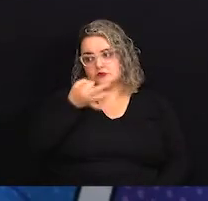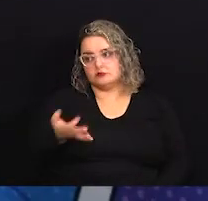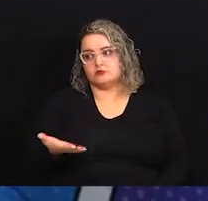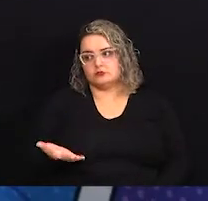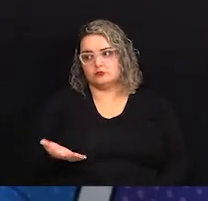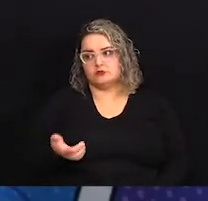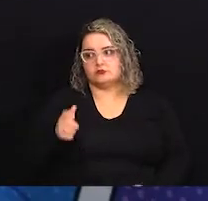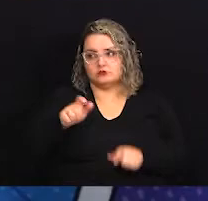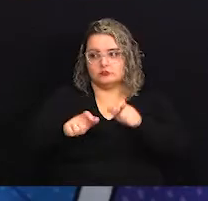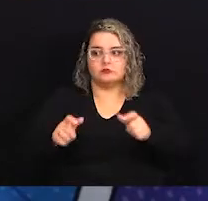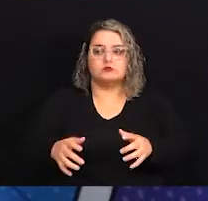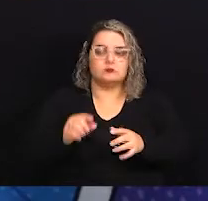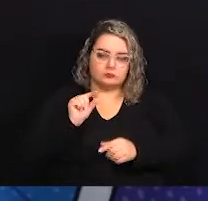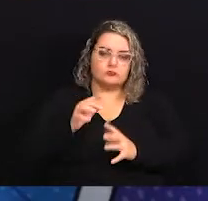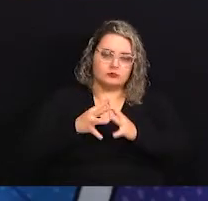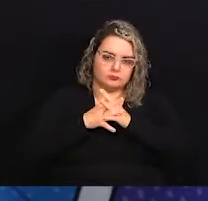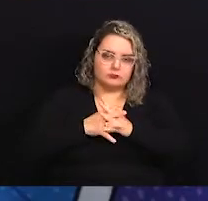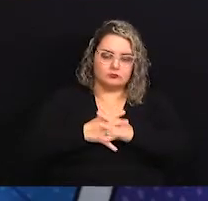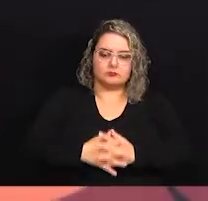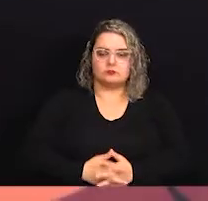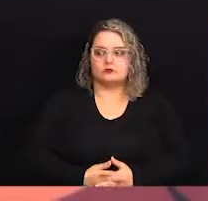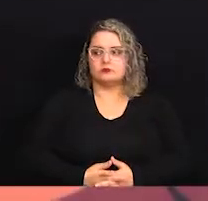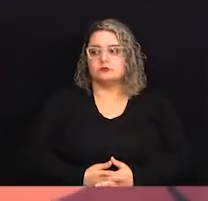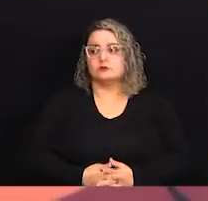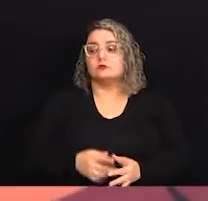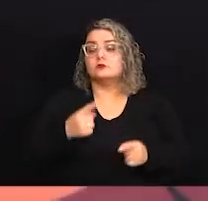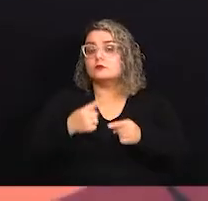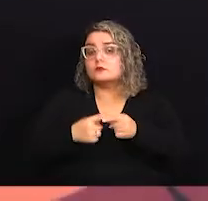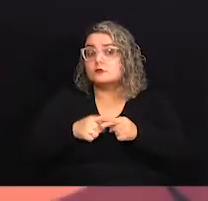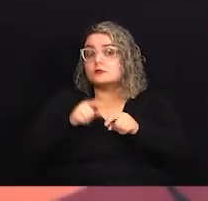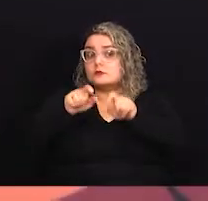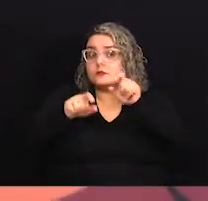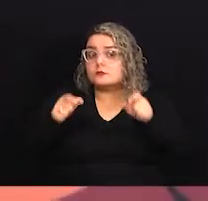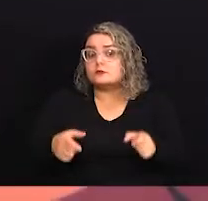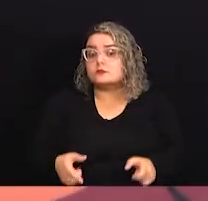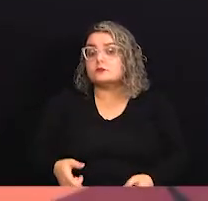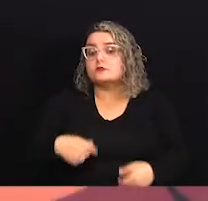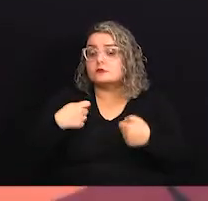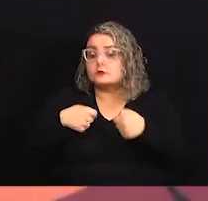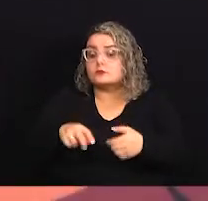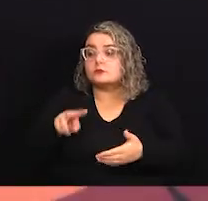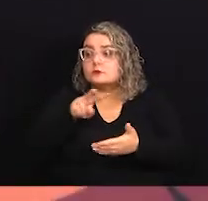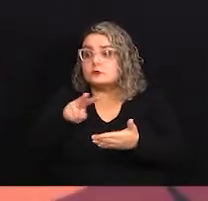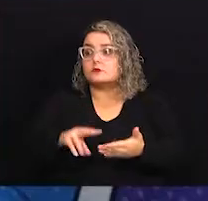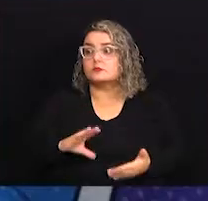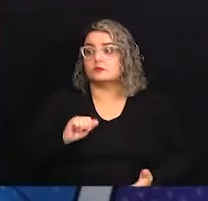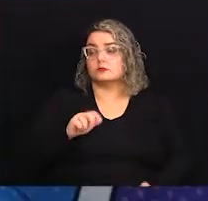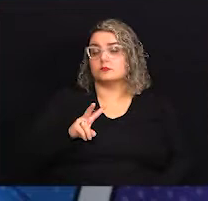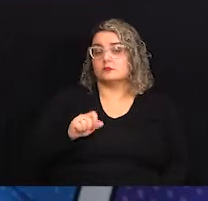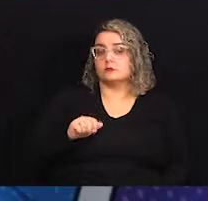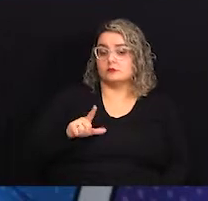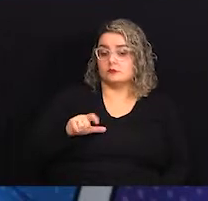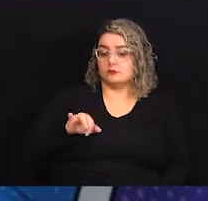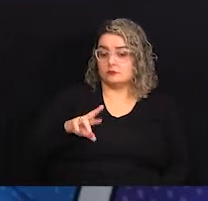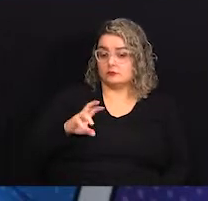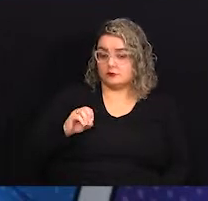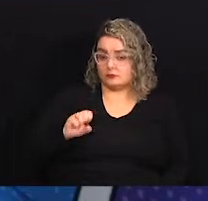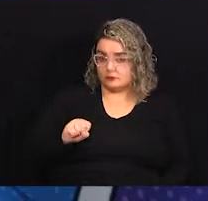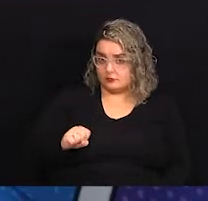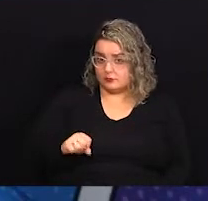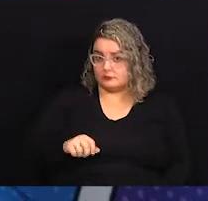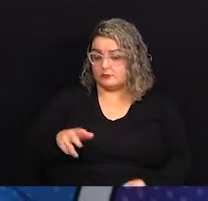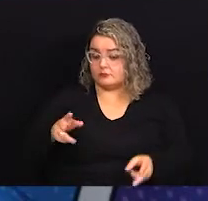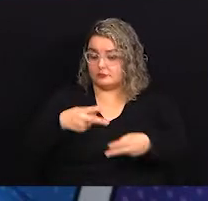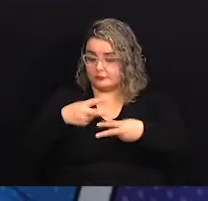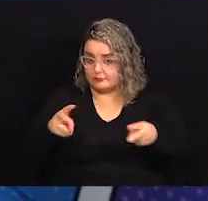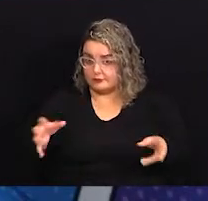recebi, foi essa. Às vezes o pessoal fica um pouquinho confuso. Agora, por que é que o pessoal tem que ler Cavaleiros da Tempestade? Olha, eles têm